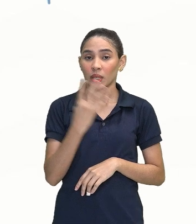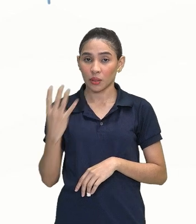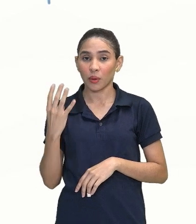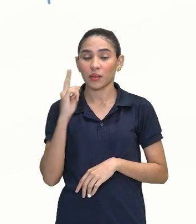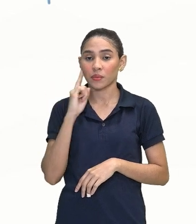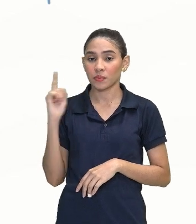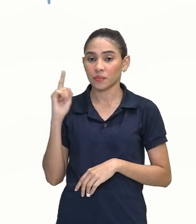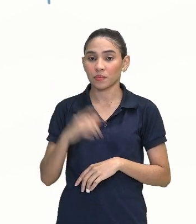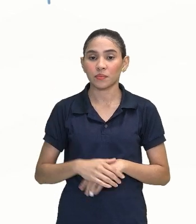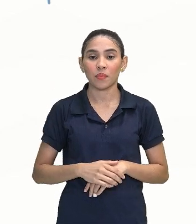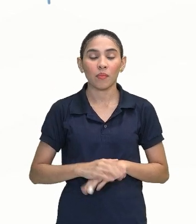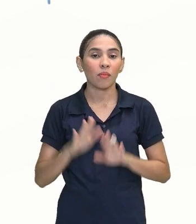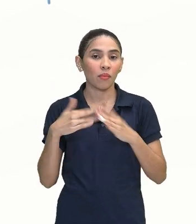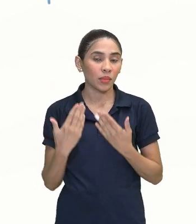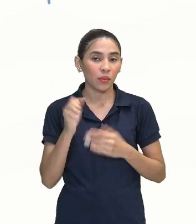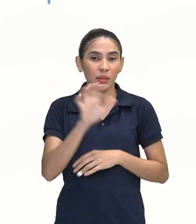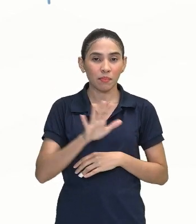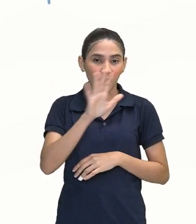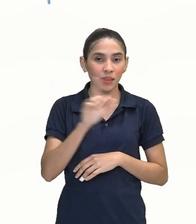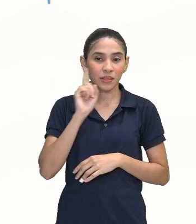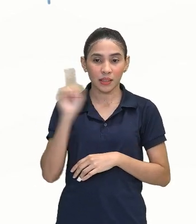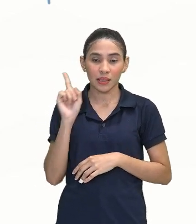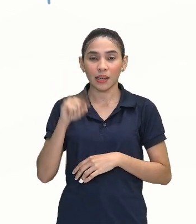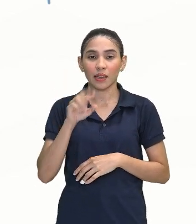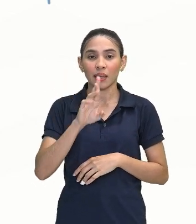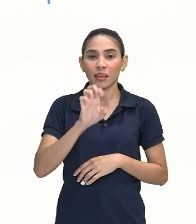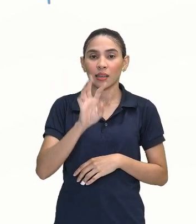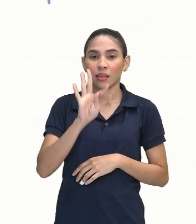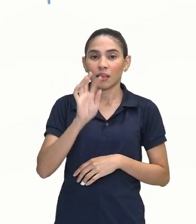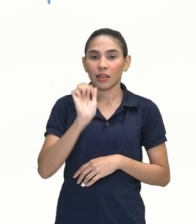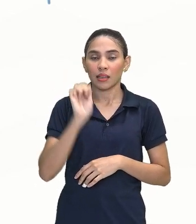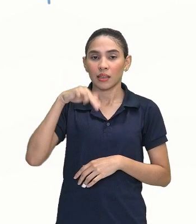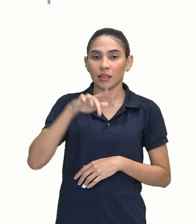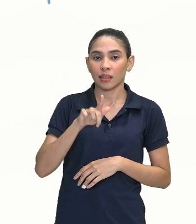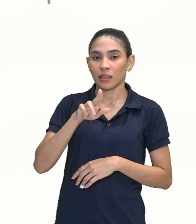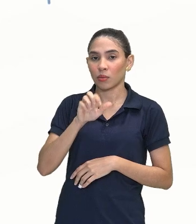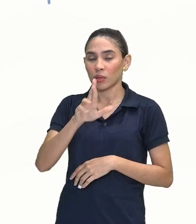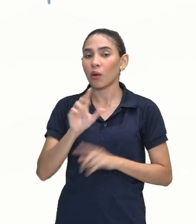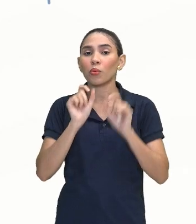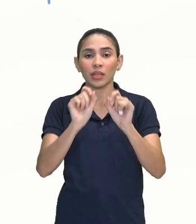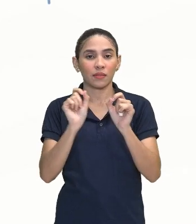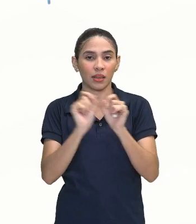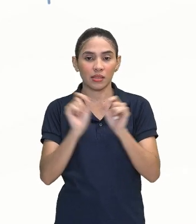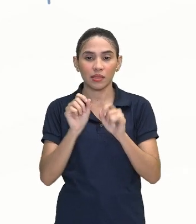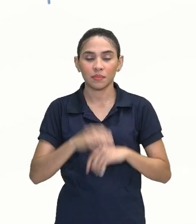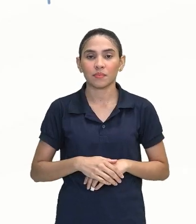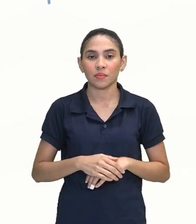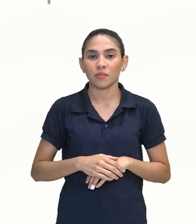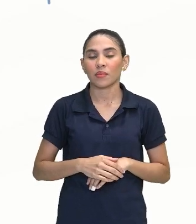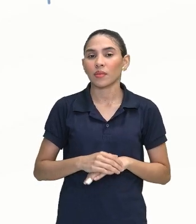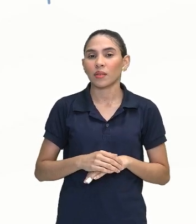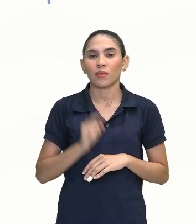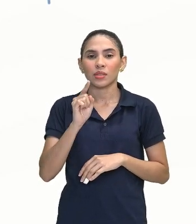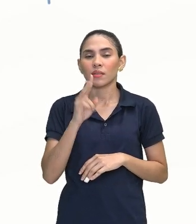44. Como essa figura ela é retangular, o que a gente vai fazer? Como é que a gente faz